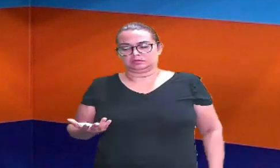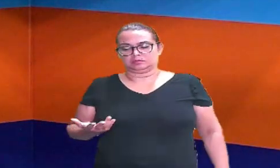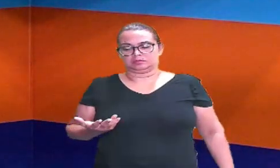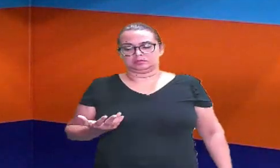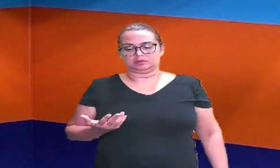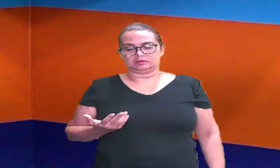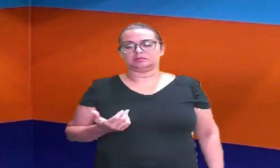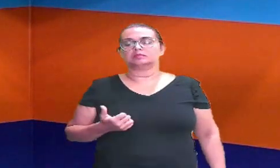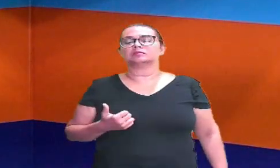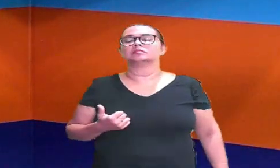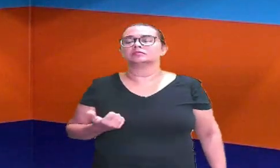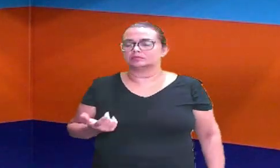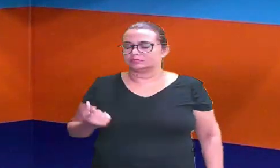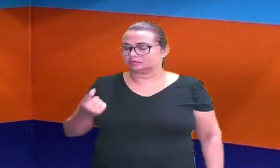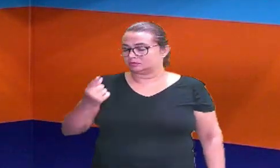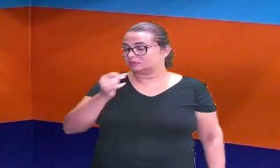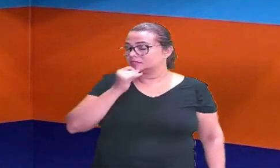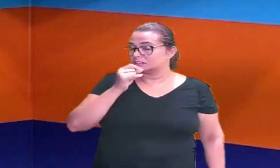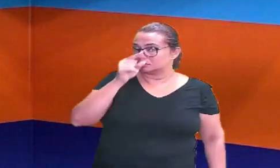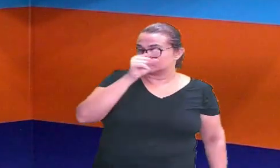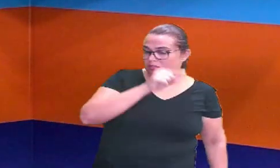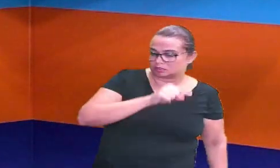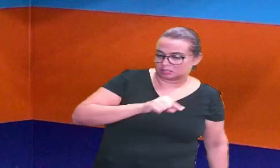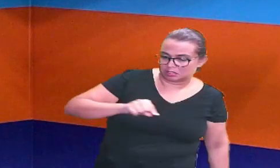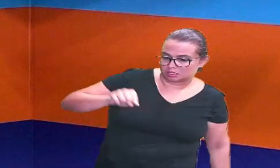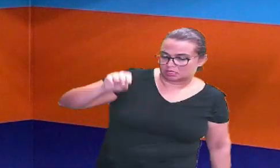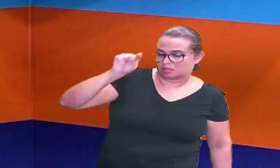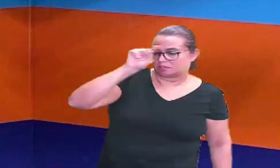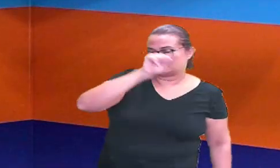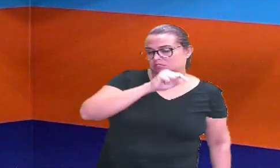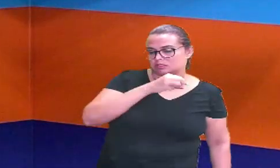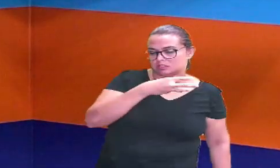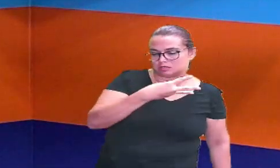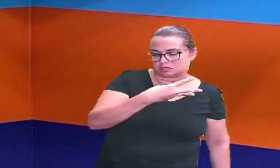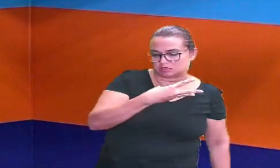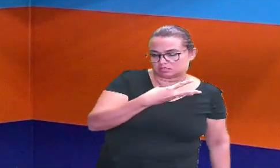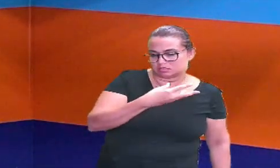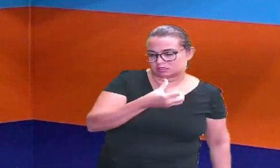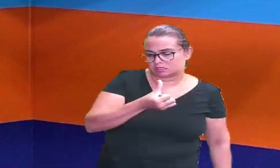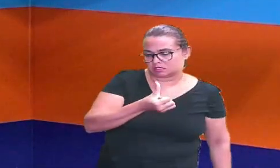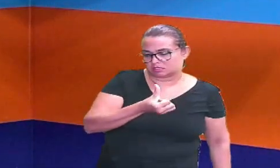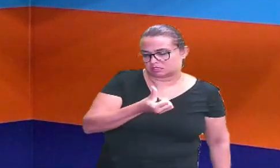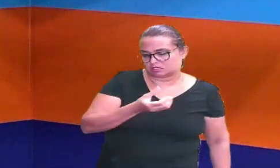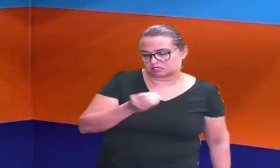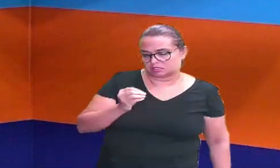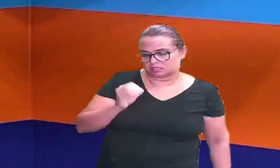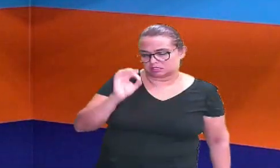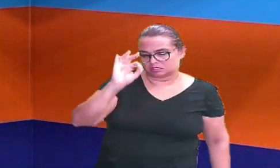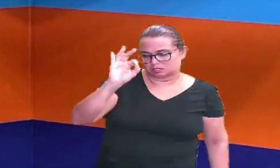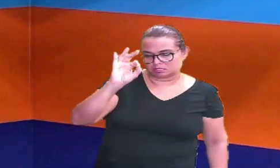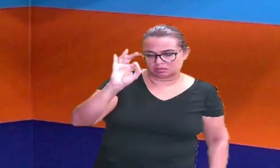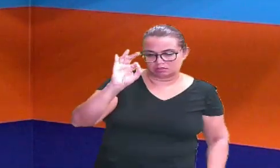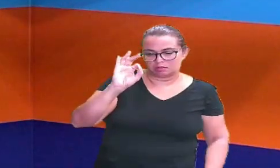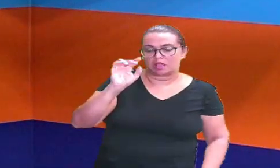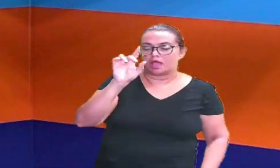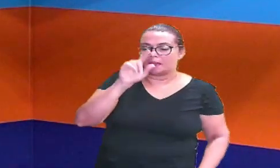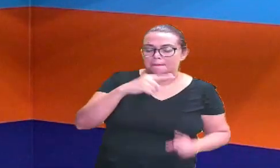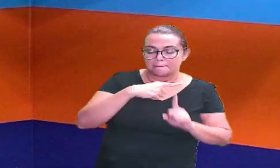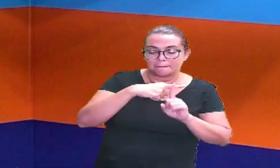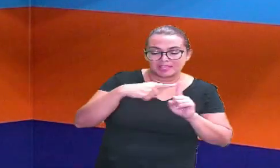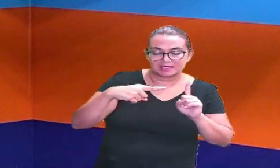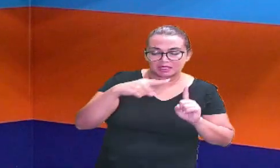Muito bem. Se uma volta é 360 graus, meia volta 180.